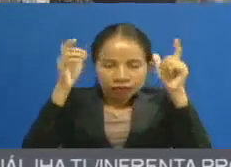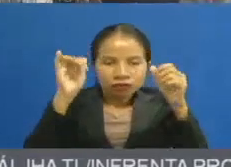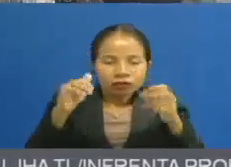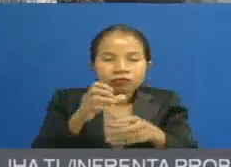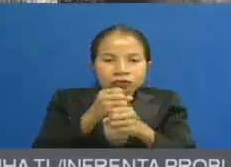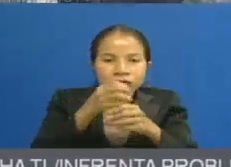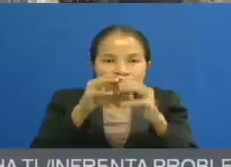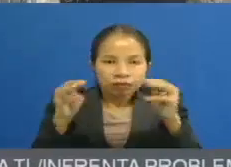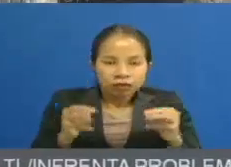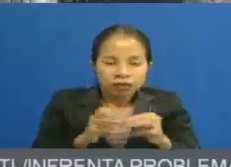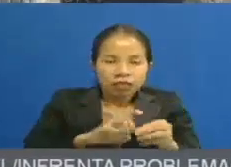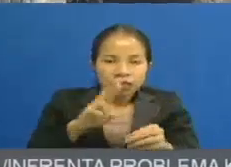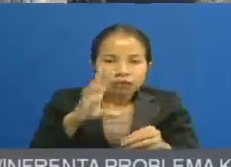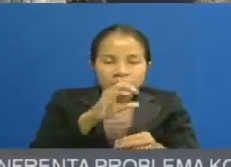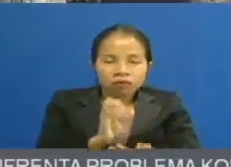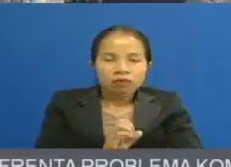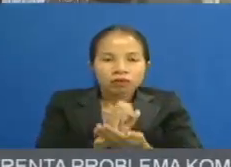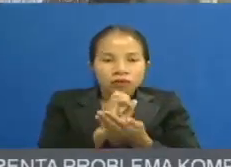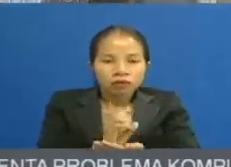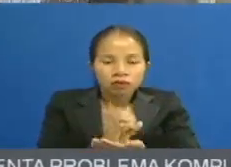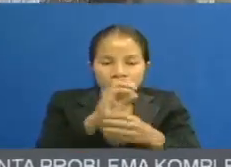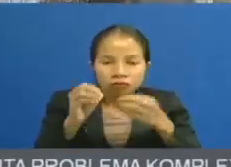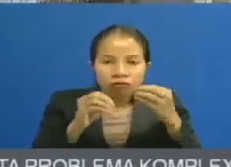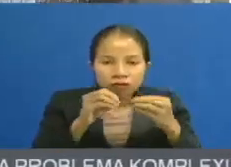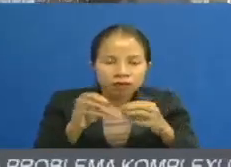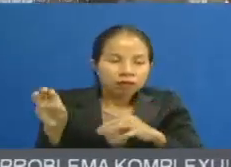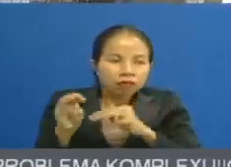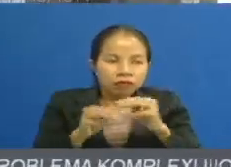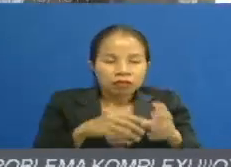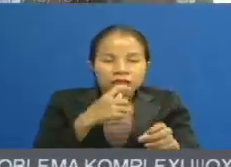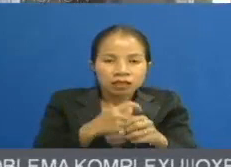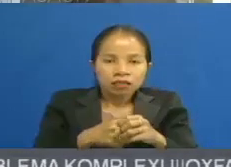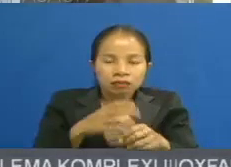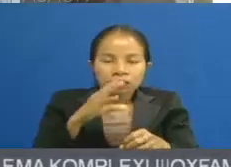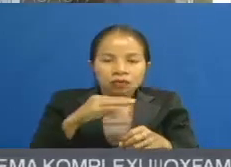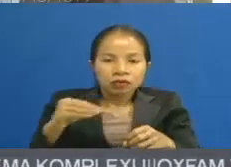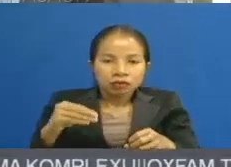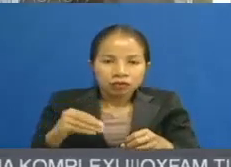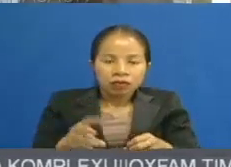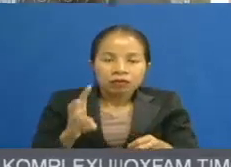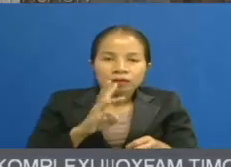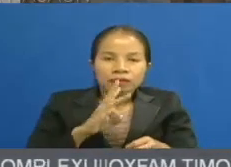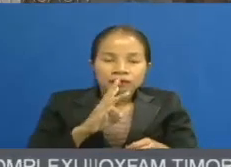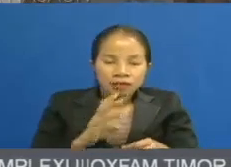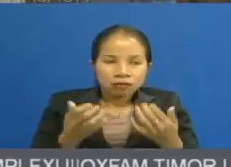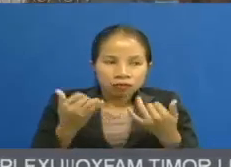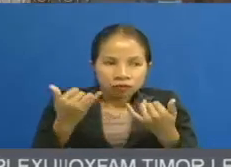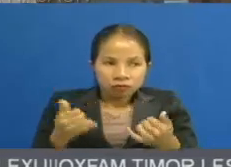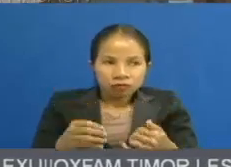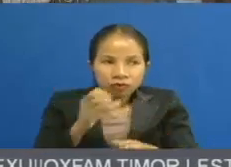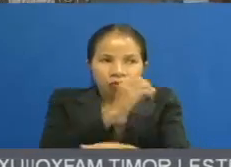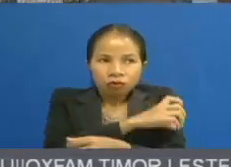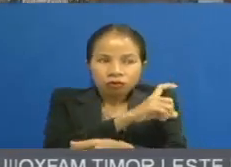recolha e município Hermeira no Raioa, conaba mudança climática no conservação B. Hoje em Oxfam,